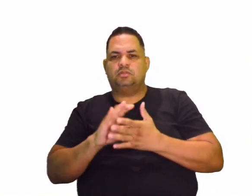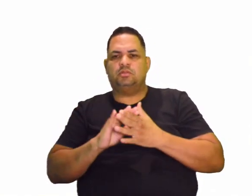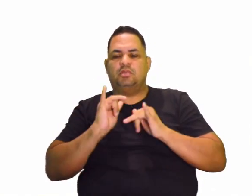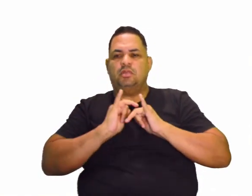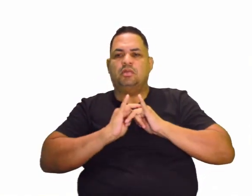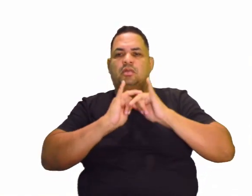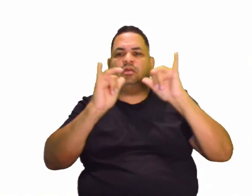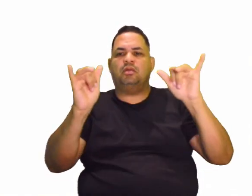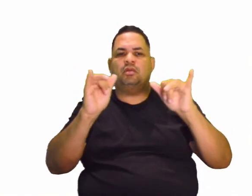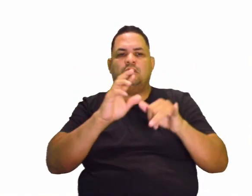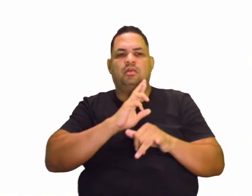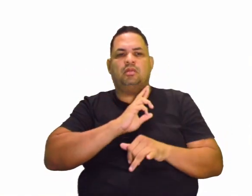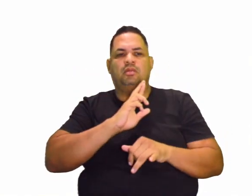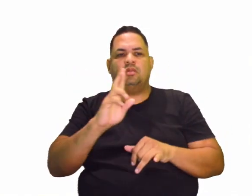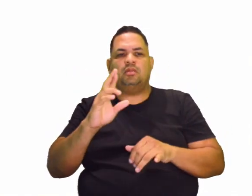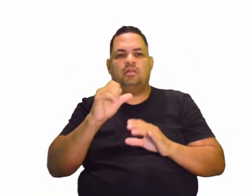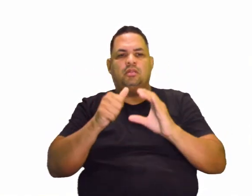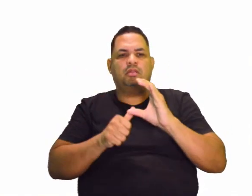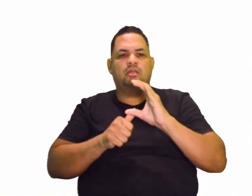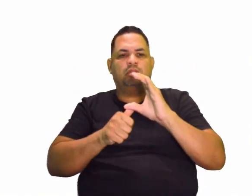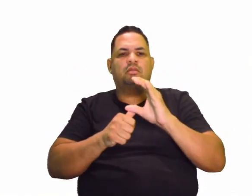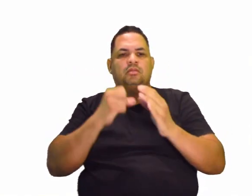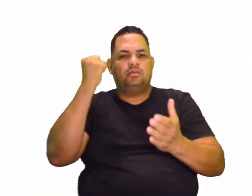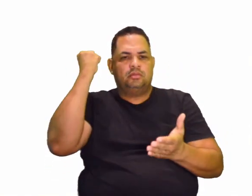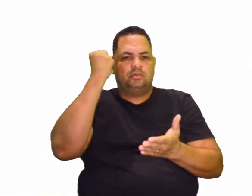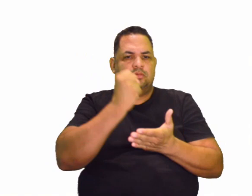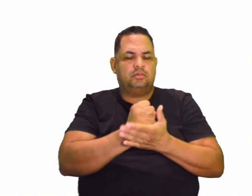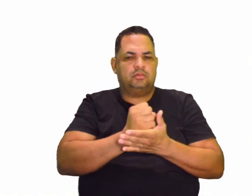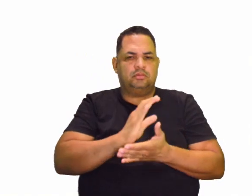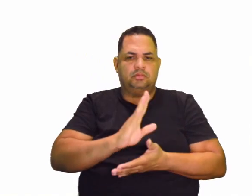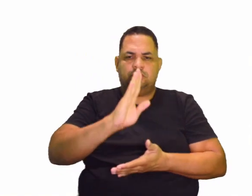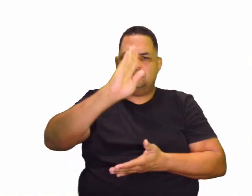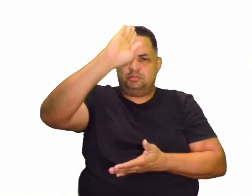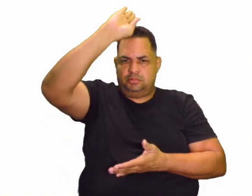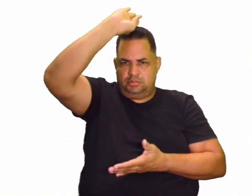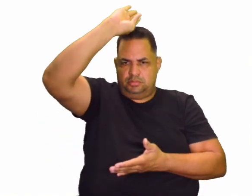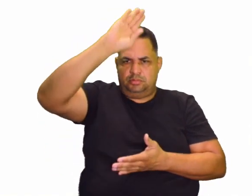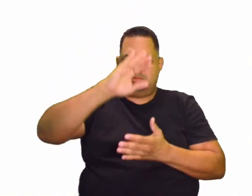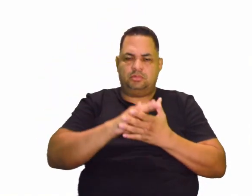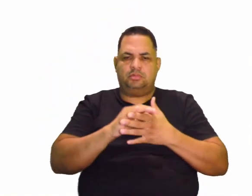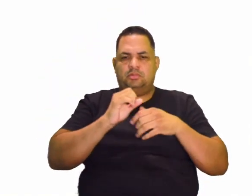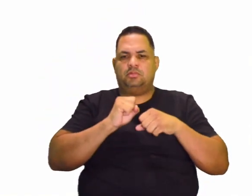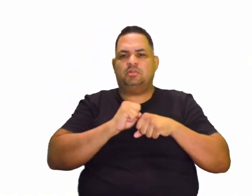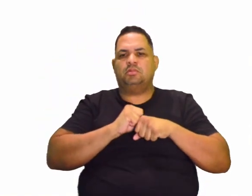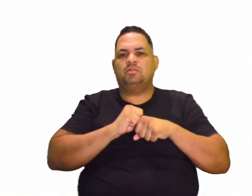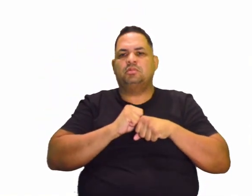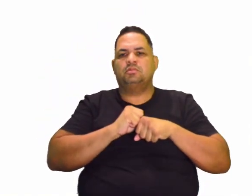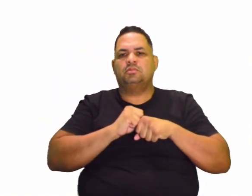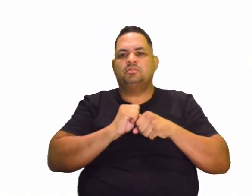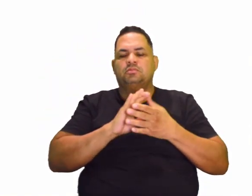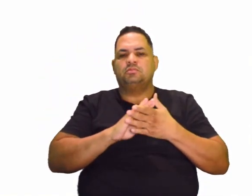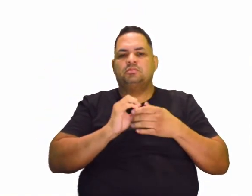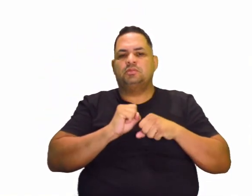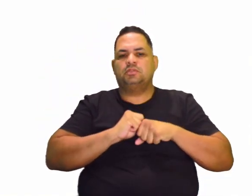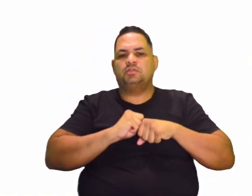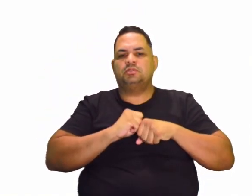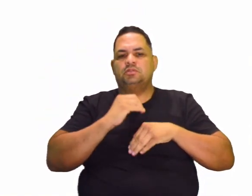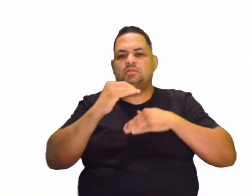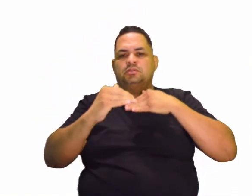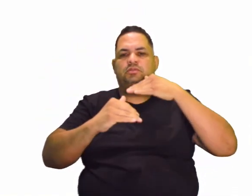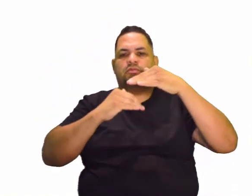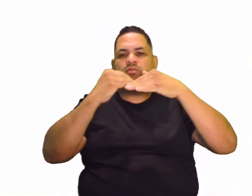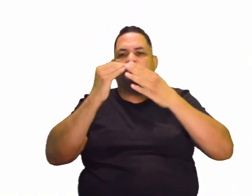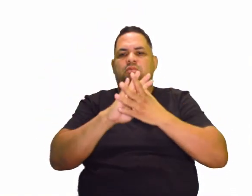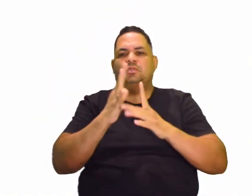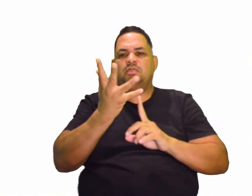proclama, então, a religião cristã como oficial de Roma. Impulsiona, então, a arte cristã.